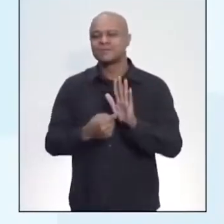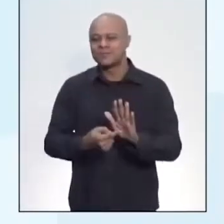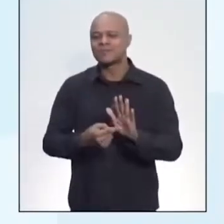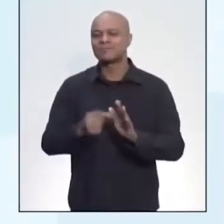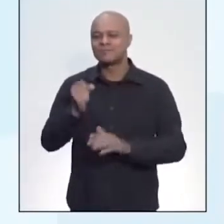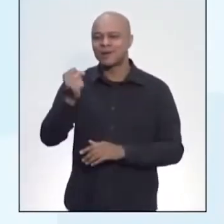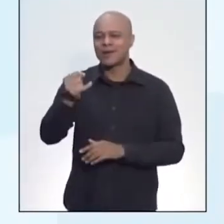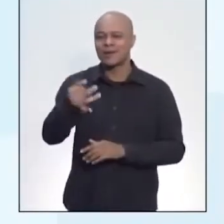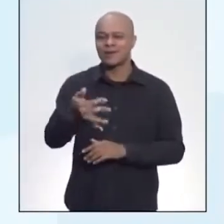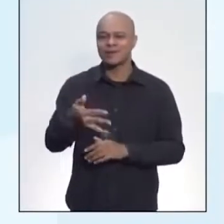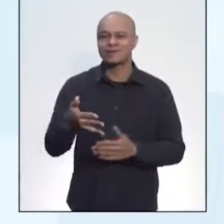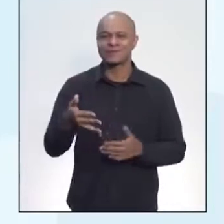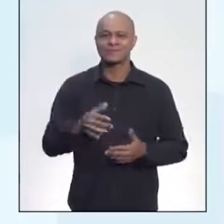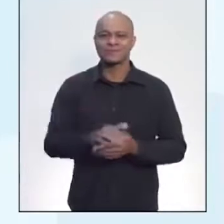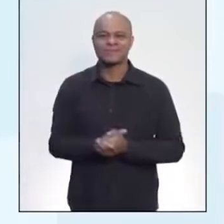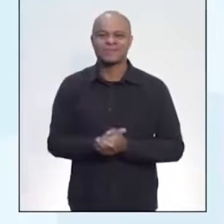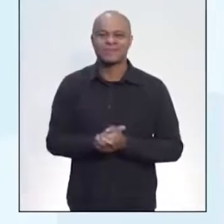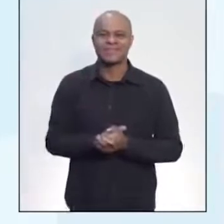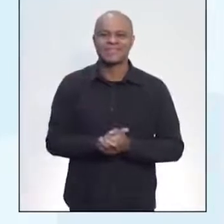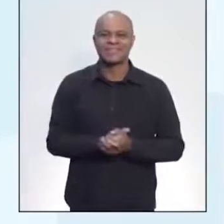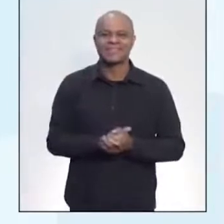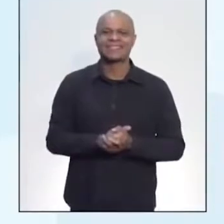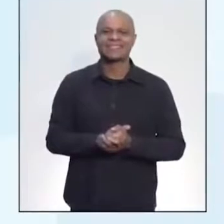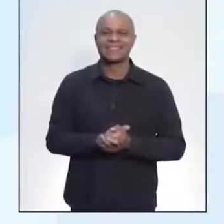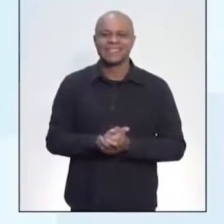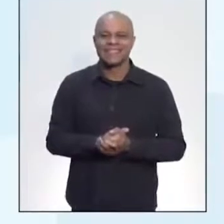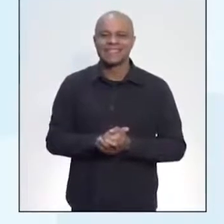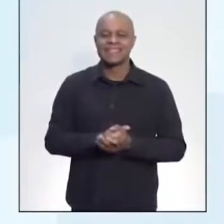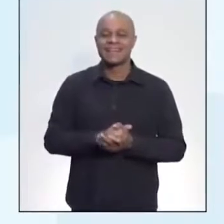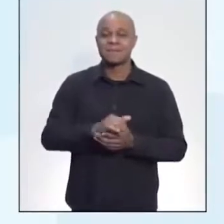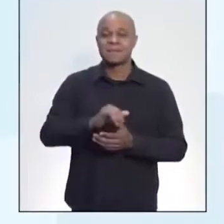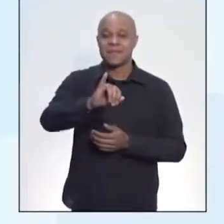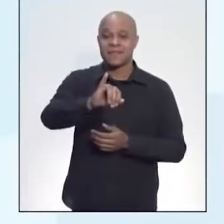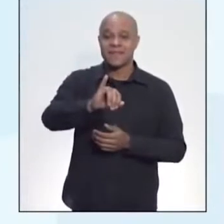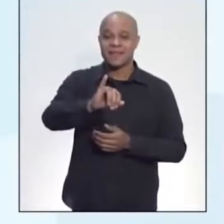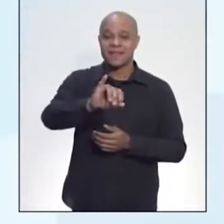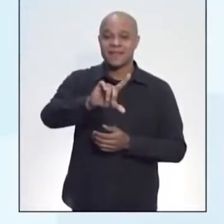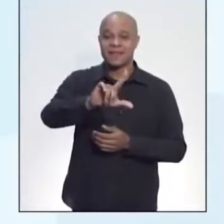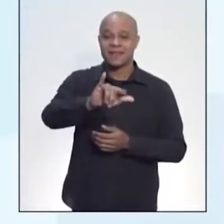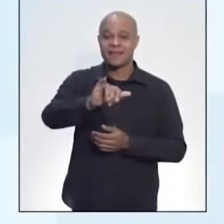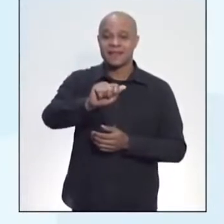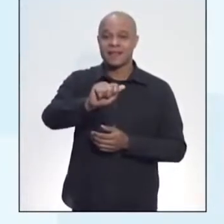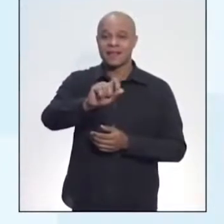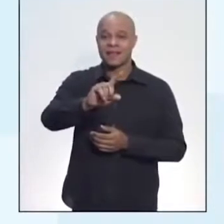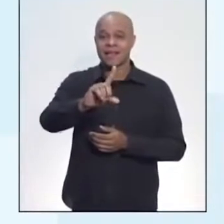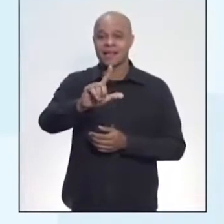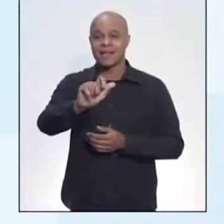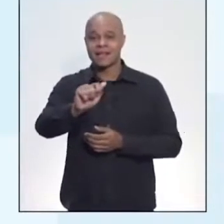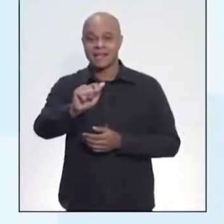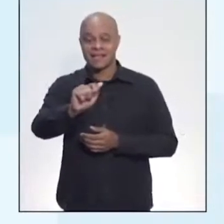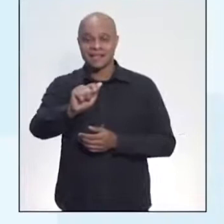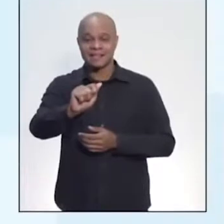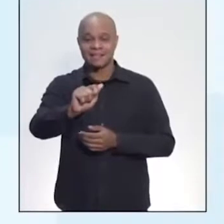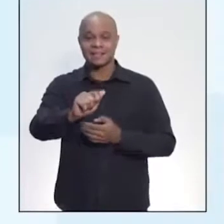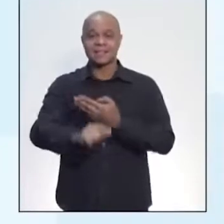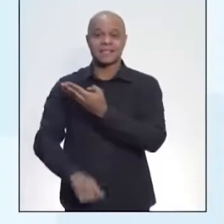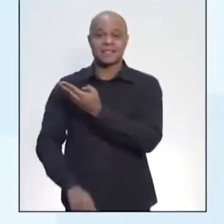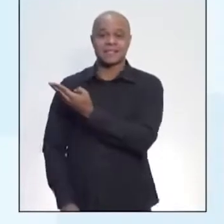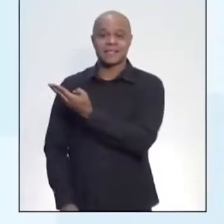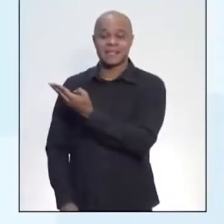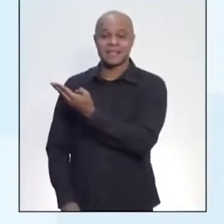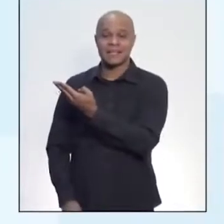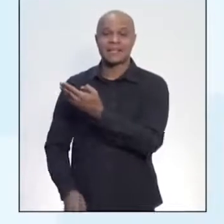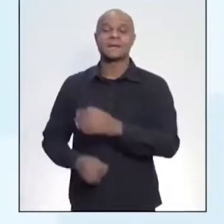a Ilíada a elida é um dos principais poemas épicos da Grécia antiga de autoria atribuída